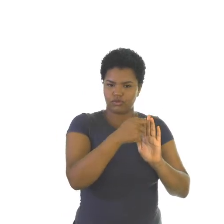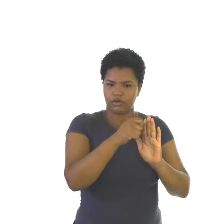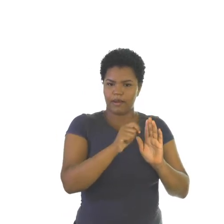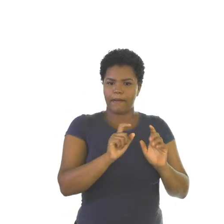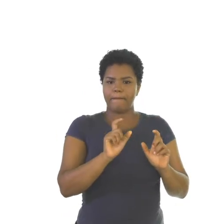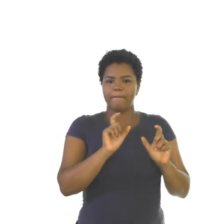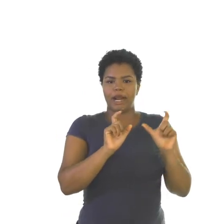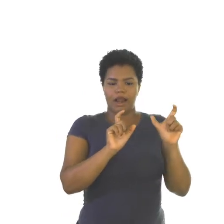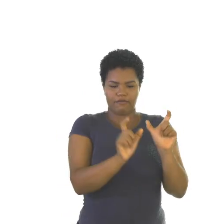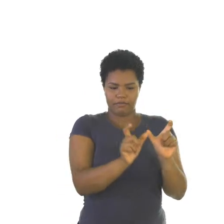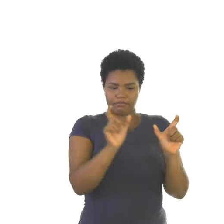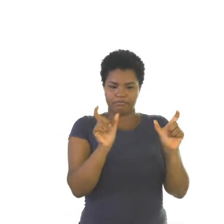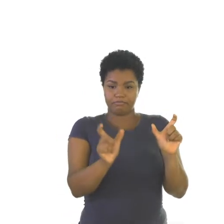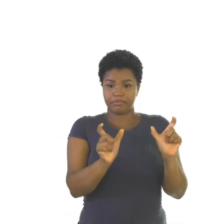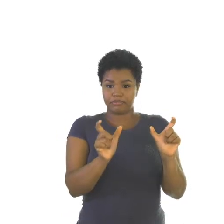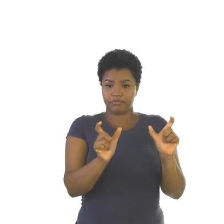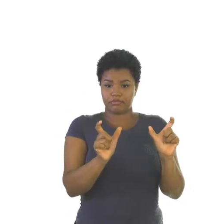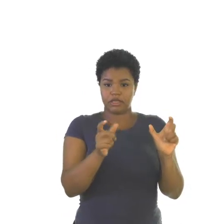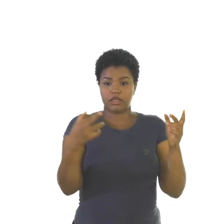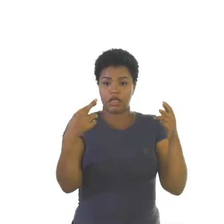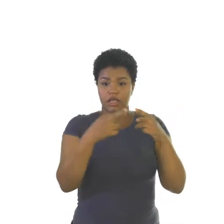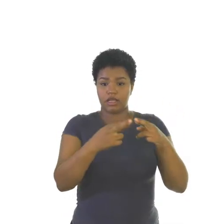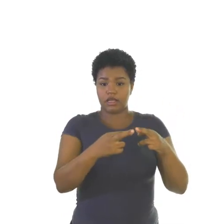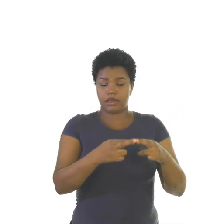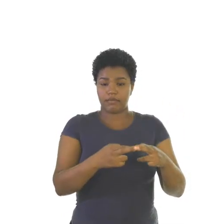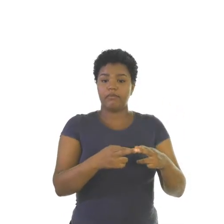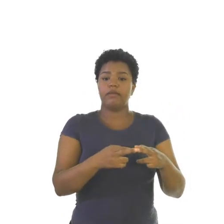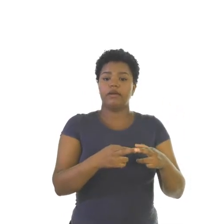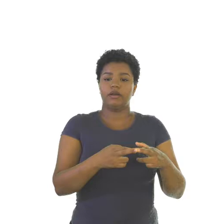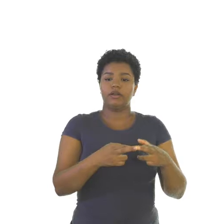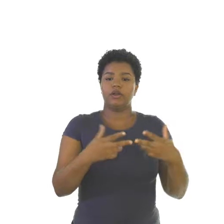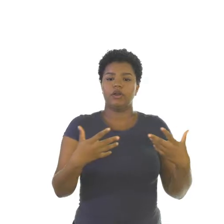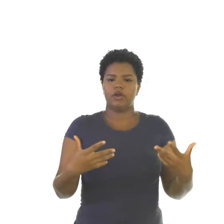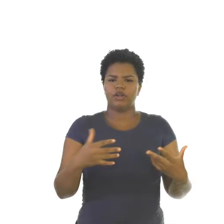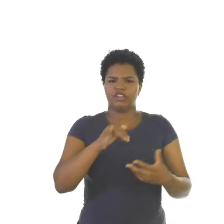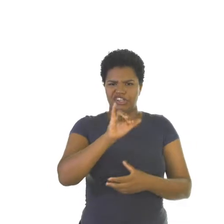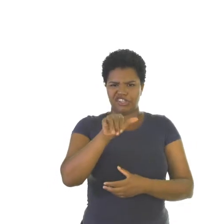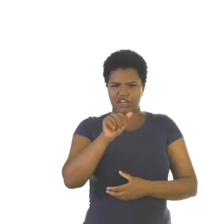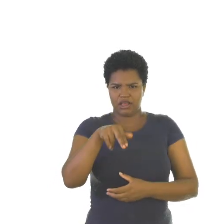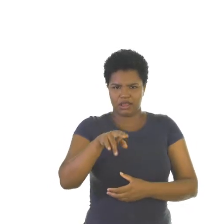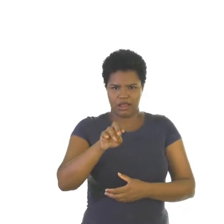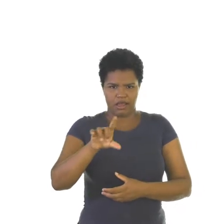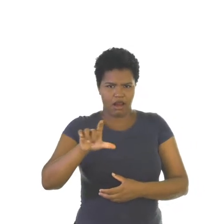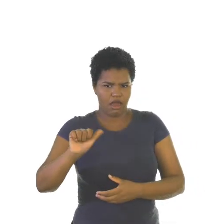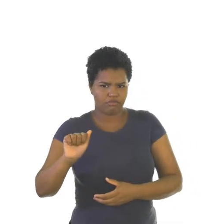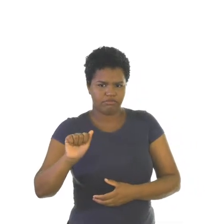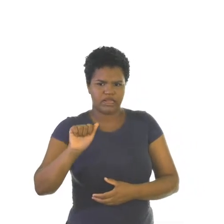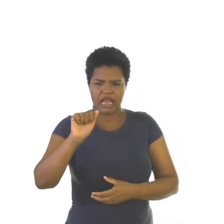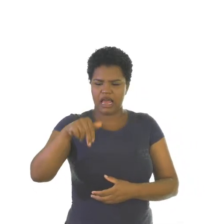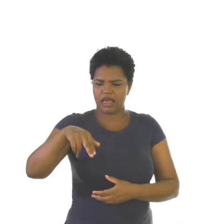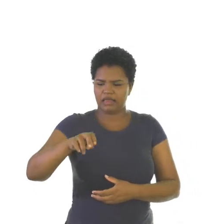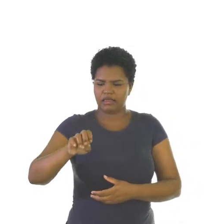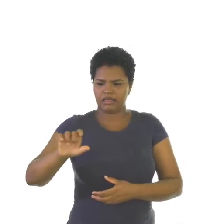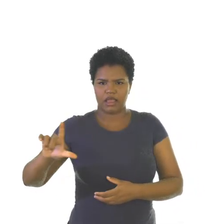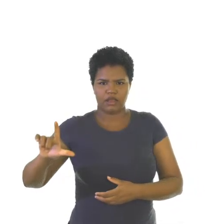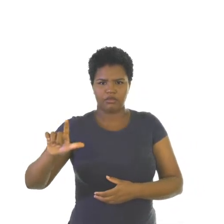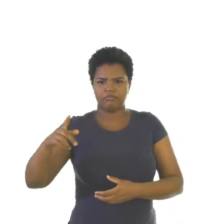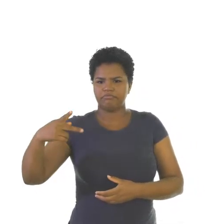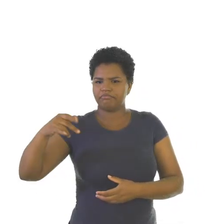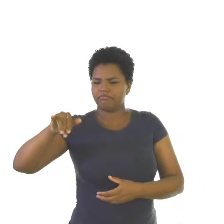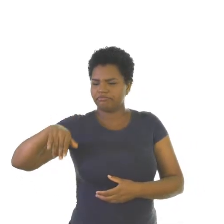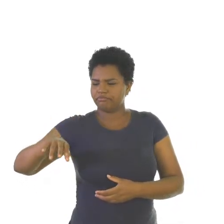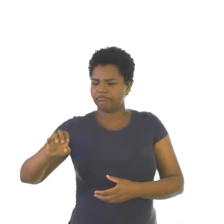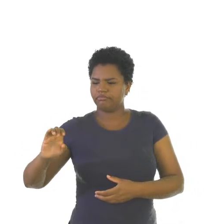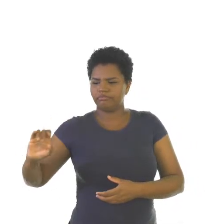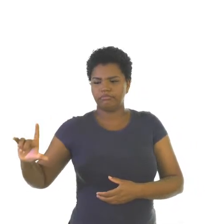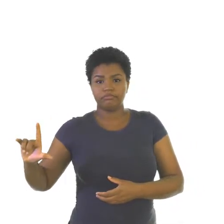de pastel que está rimando. Pastel rima com janela, com anel, com pincel, e